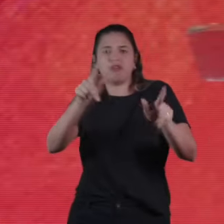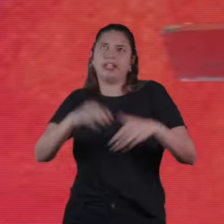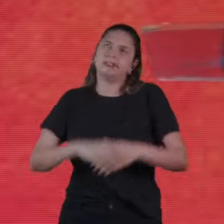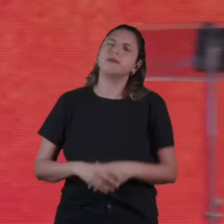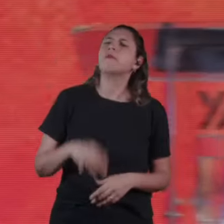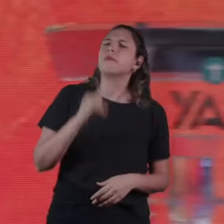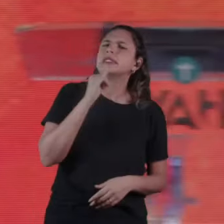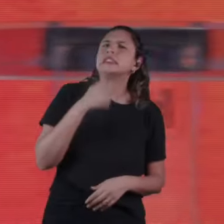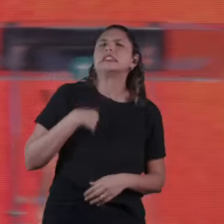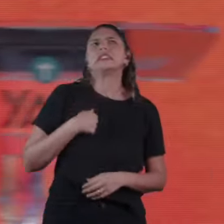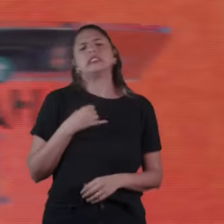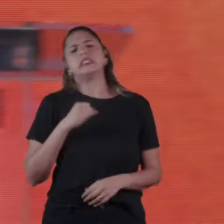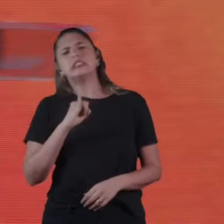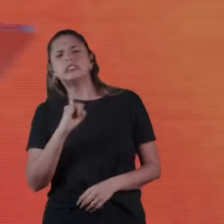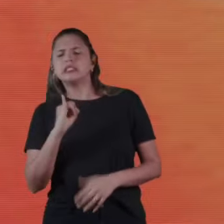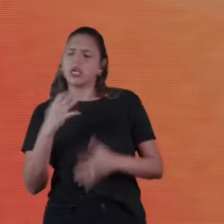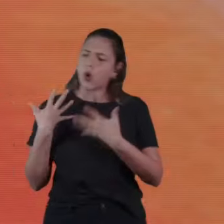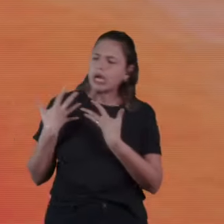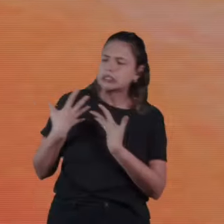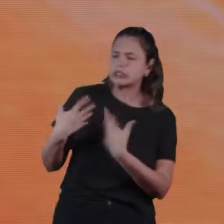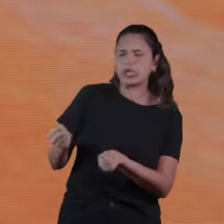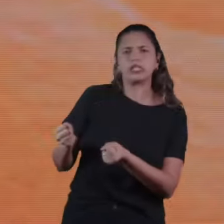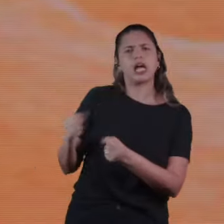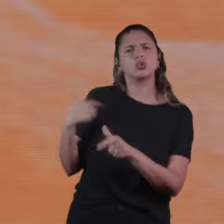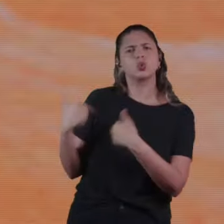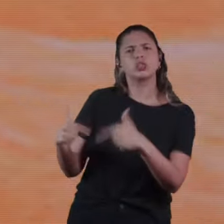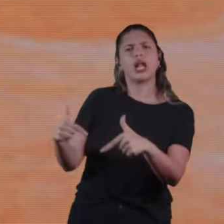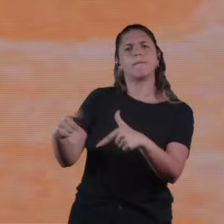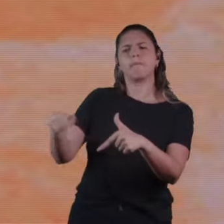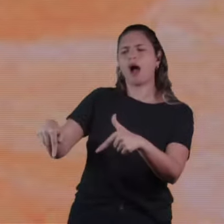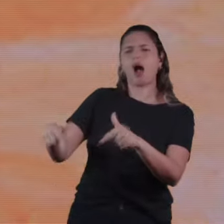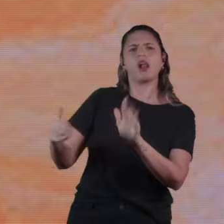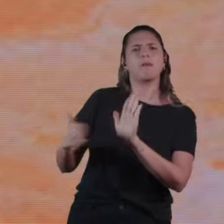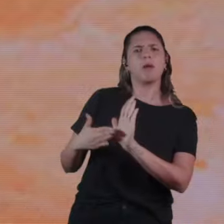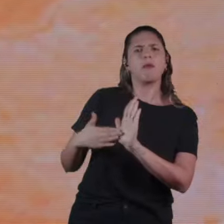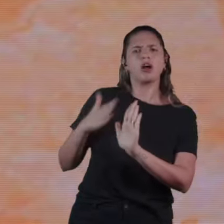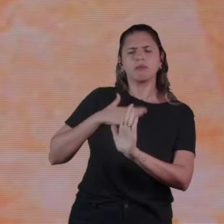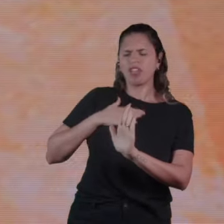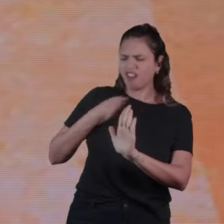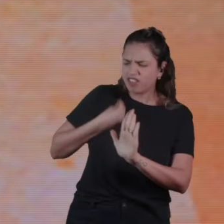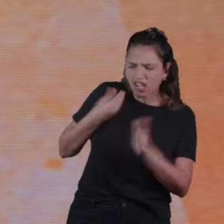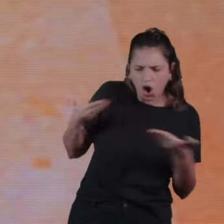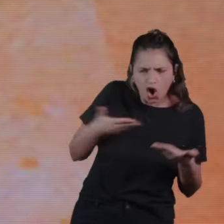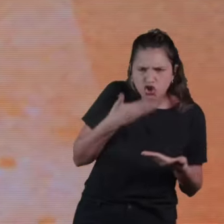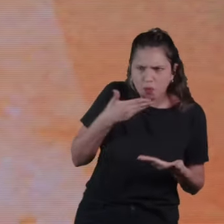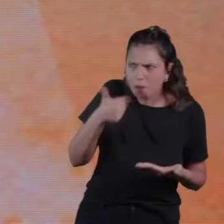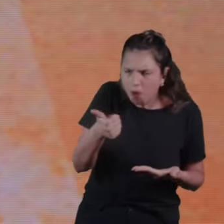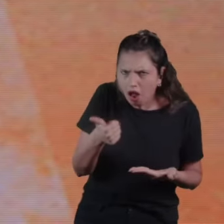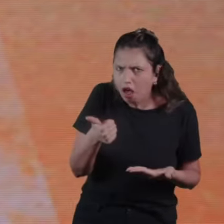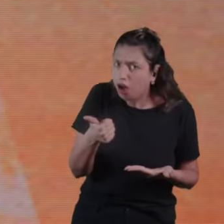tivesse aceitado aquele emprego, aquela proposta, minha vida seria melhor hoje?